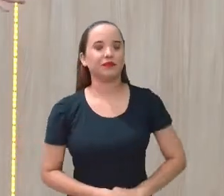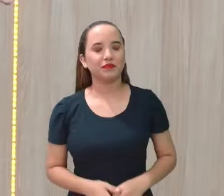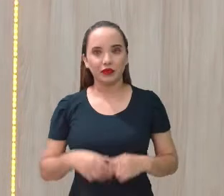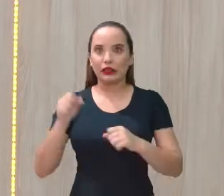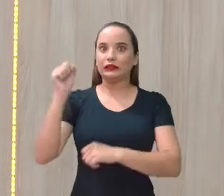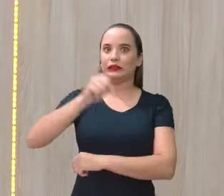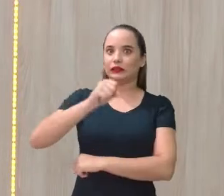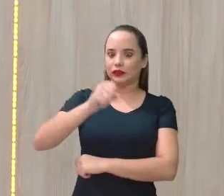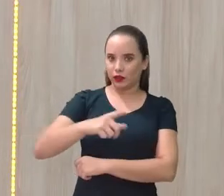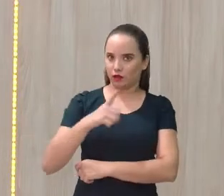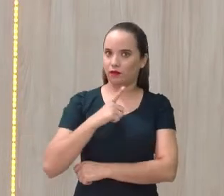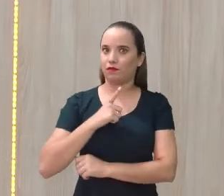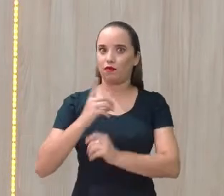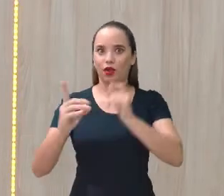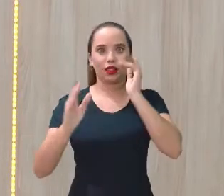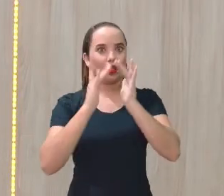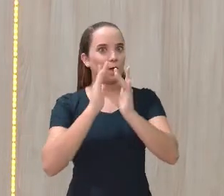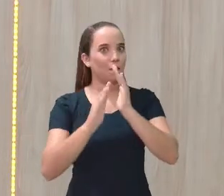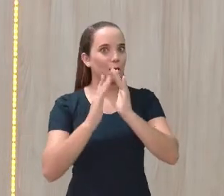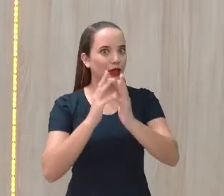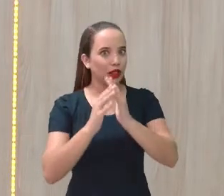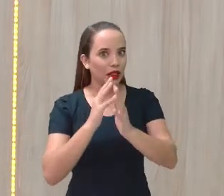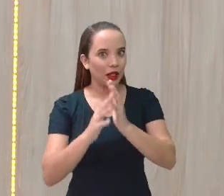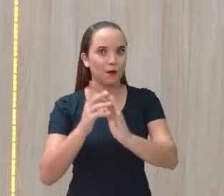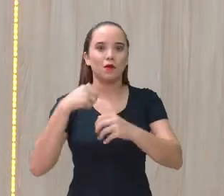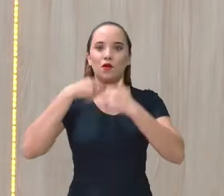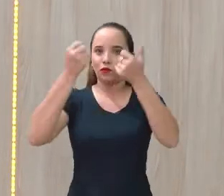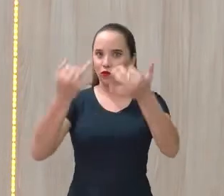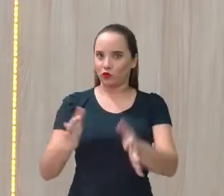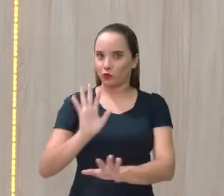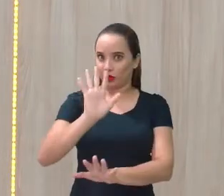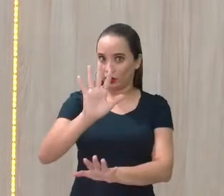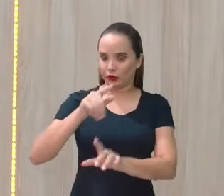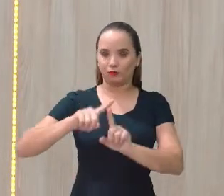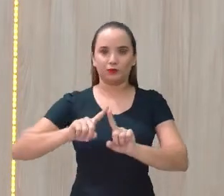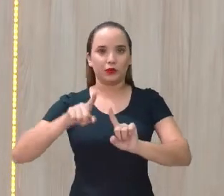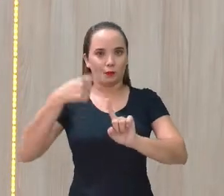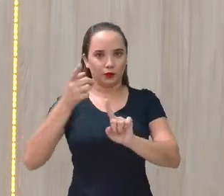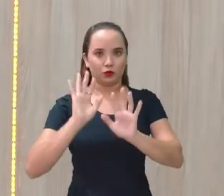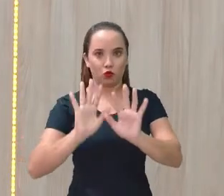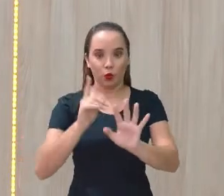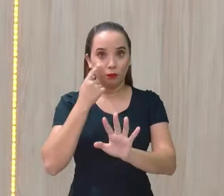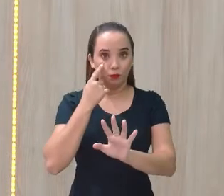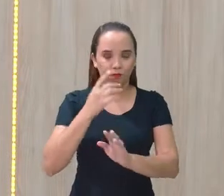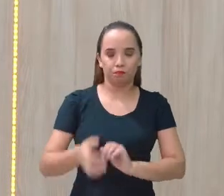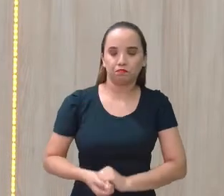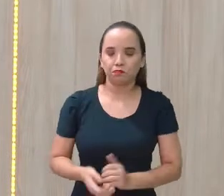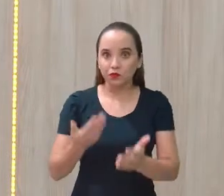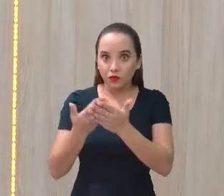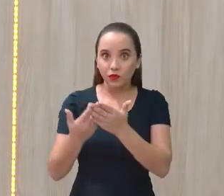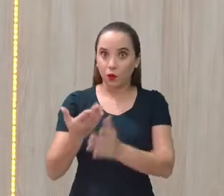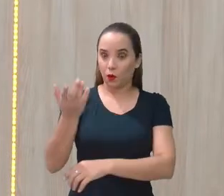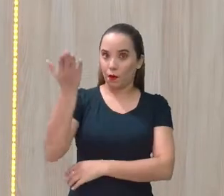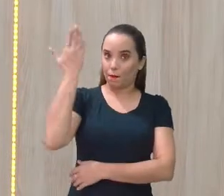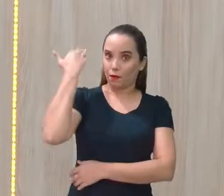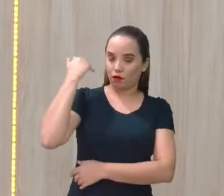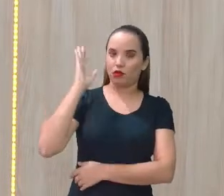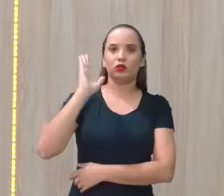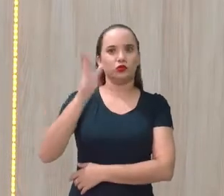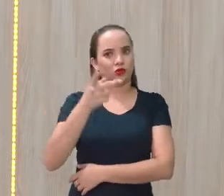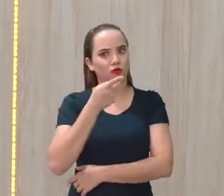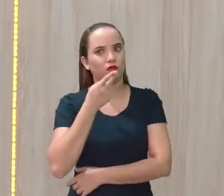com a dinâmica, que daqui a pouco eu vou explicar, certo? Na aula passada, a gente falou de exposição oral e nós